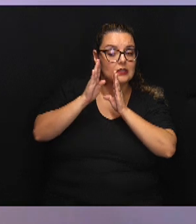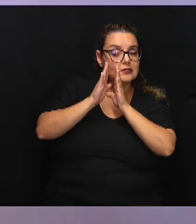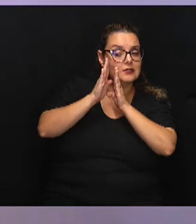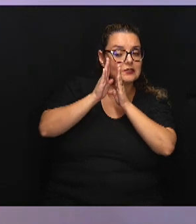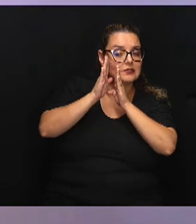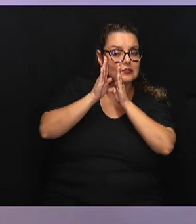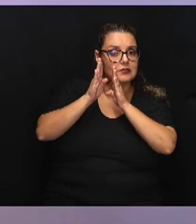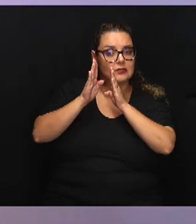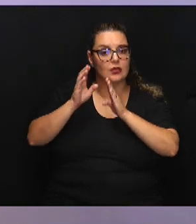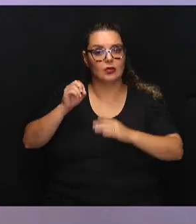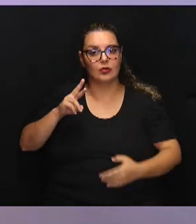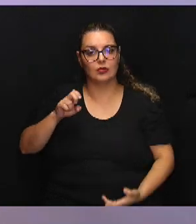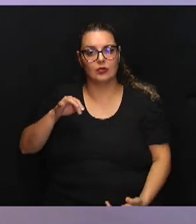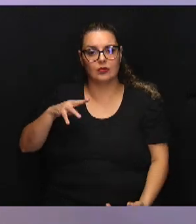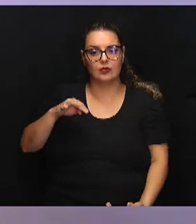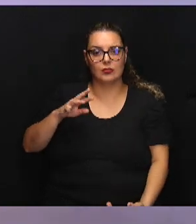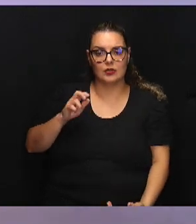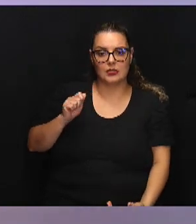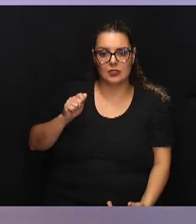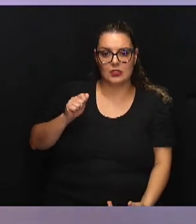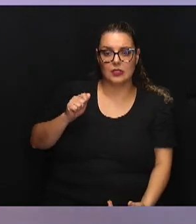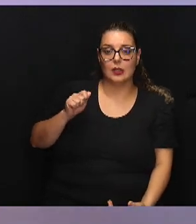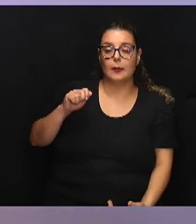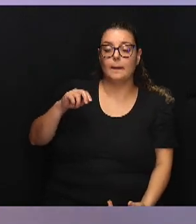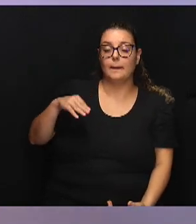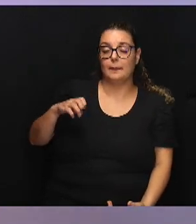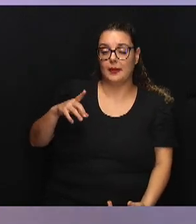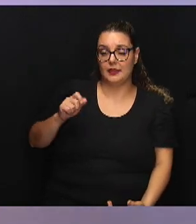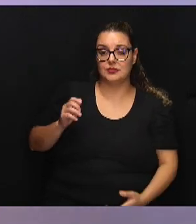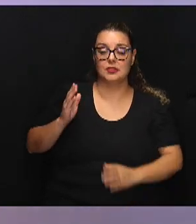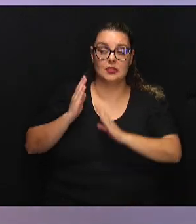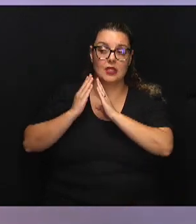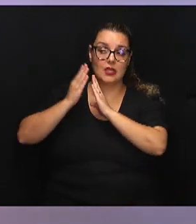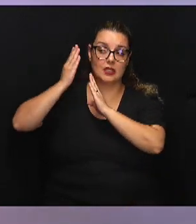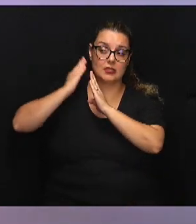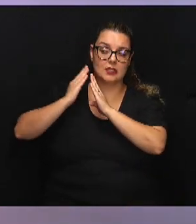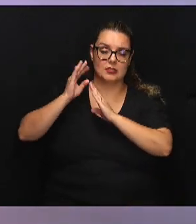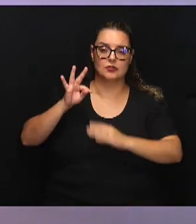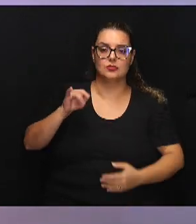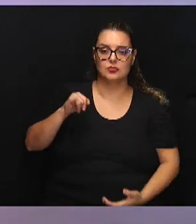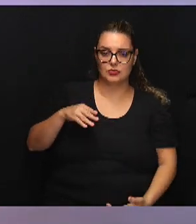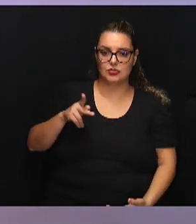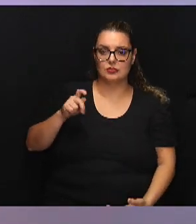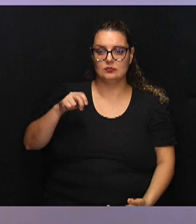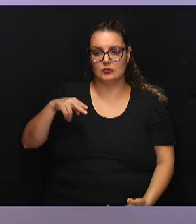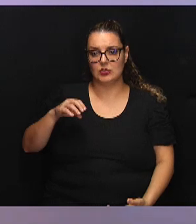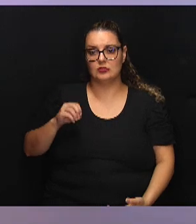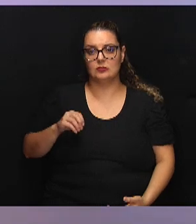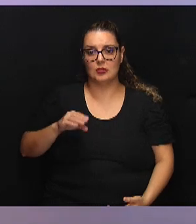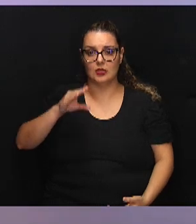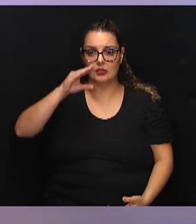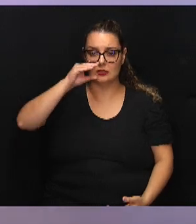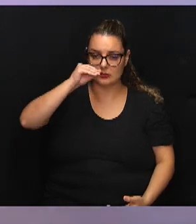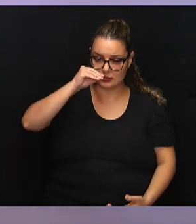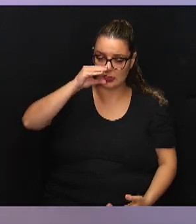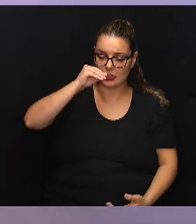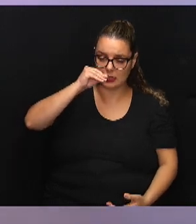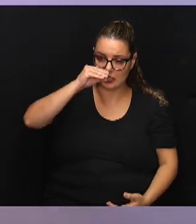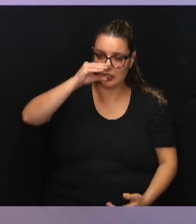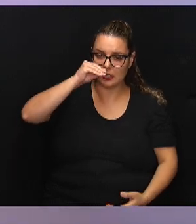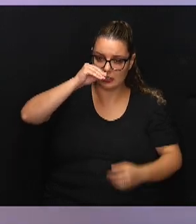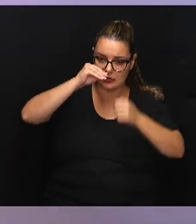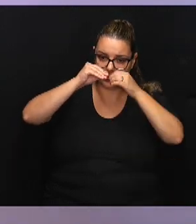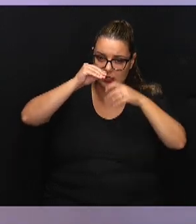gente chama de orelha média, que é atrás do tímpano. Então, nesses casos, a gente sempre orienta também bastante lavagem nasal, que ajuda a